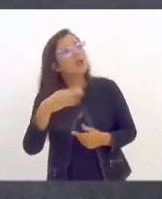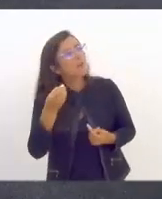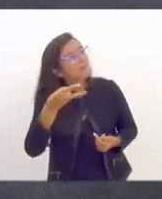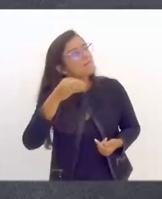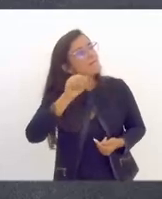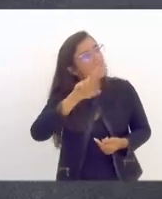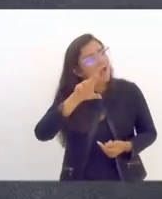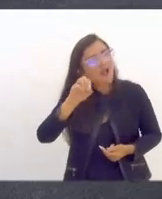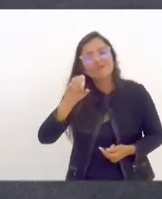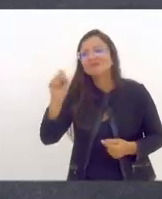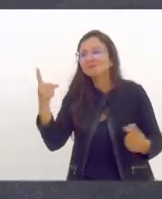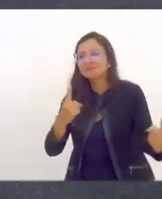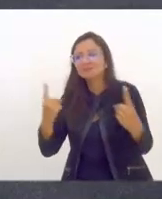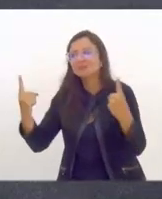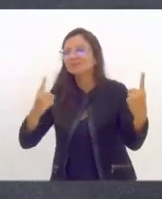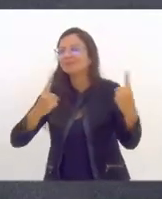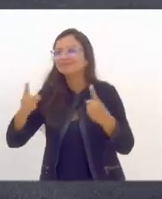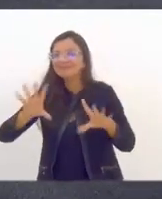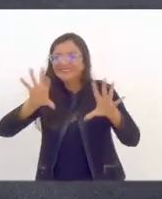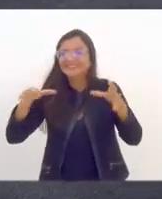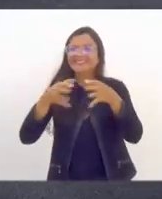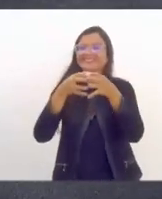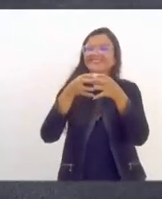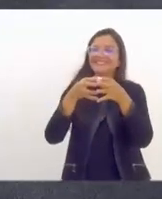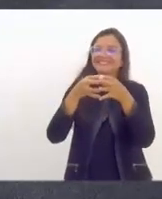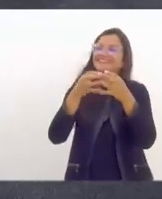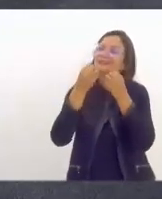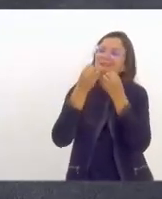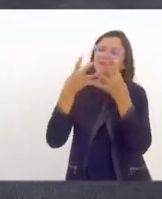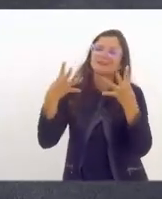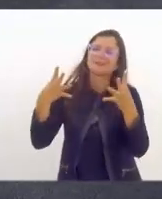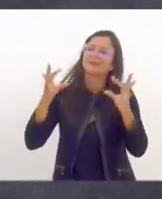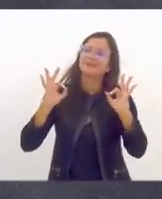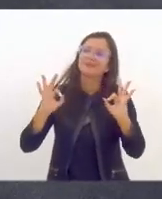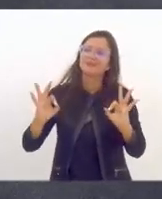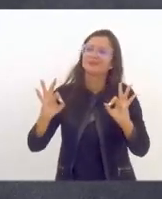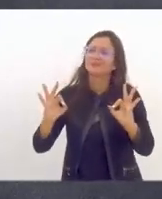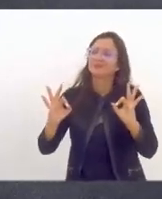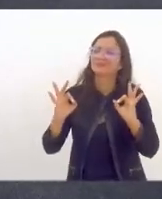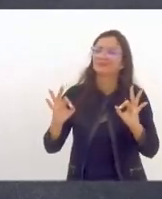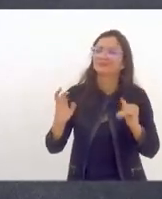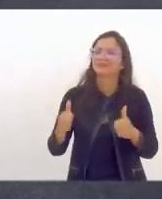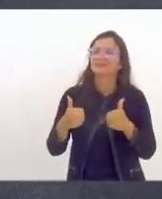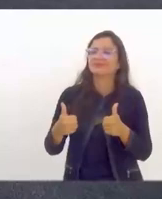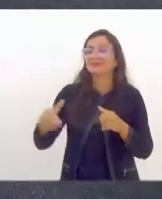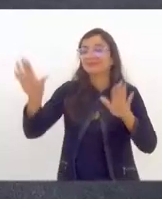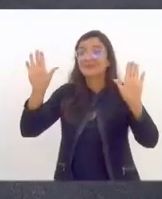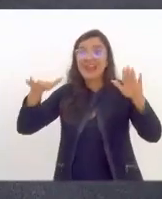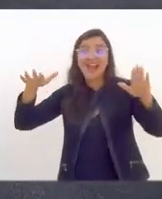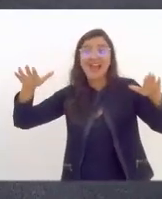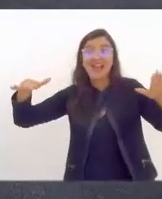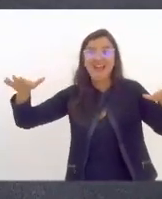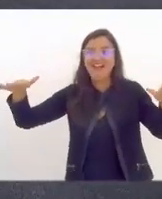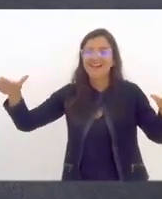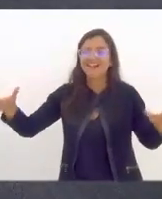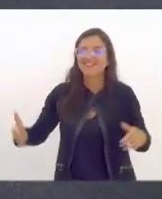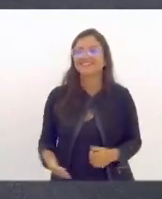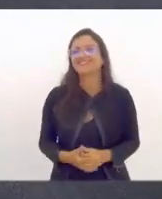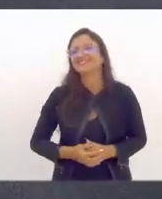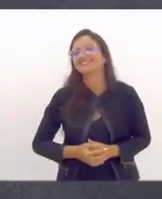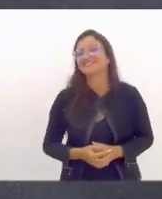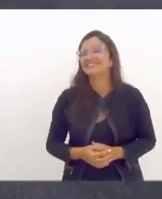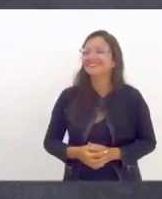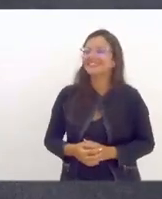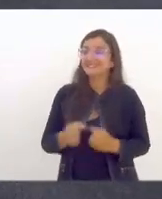vamos junto comunidade o que vai dar certo nós temos razão alô alô alô